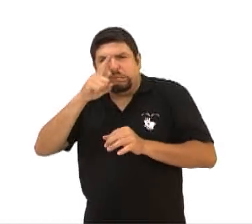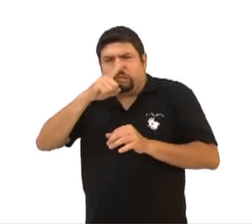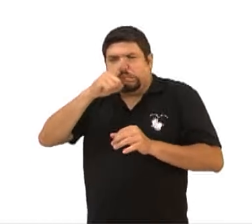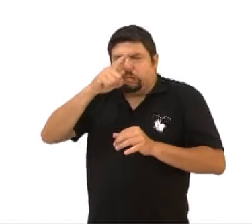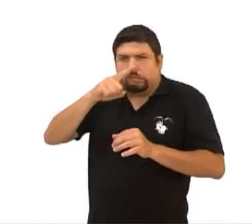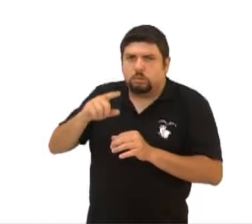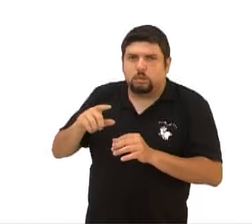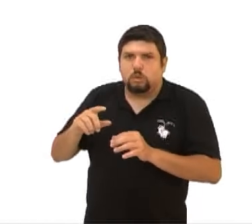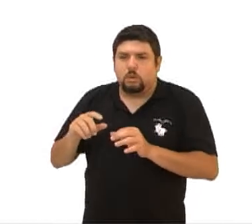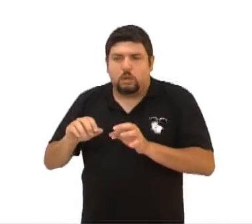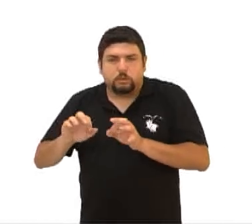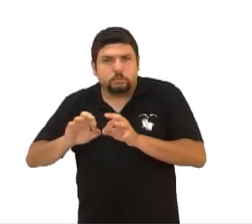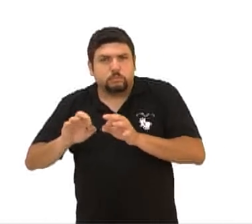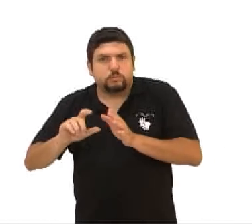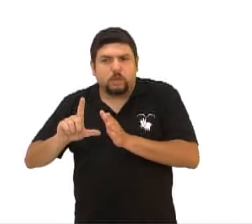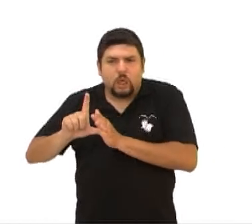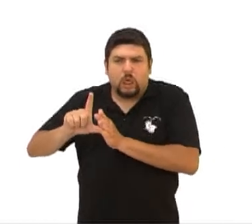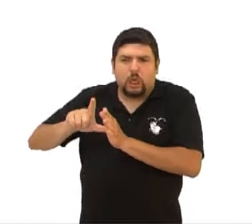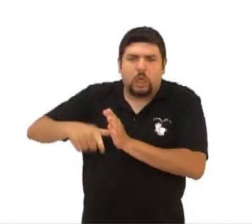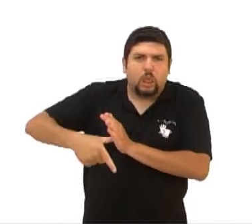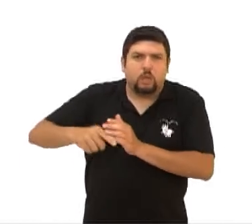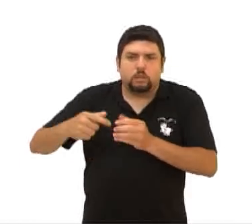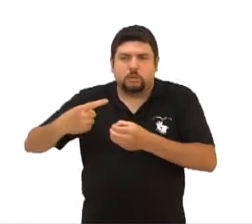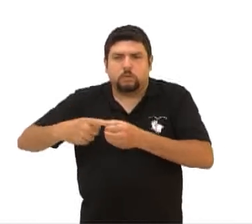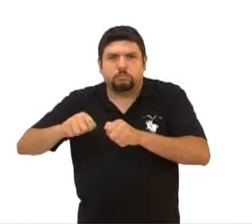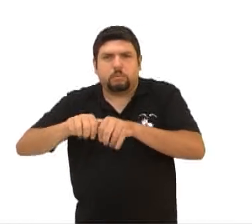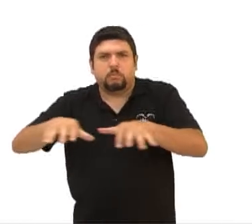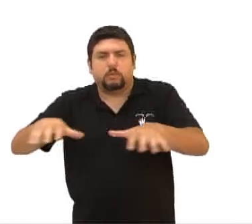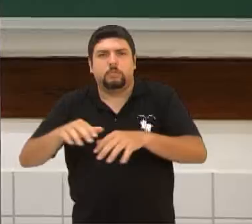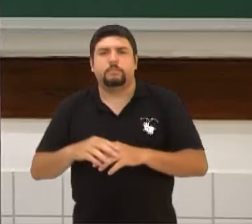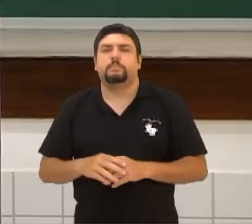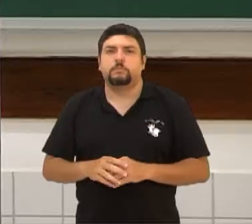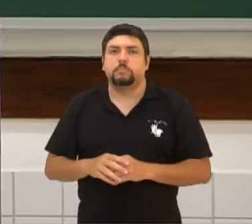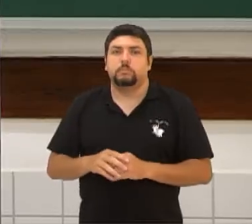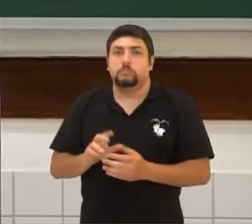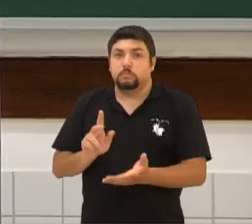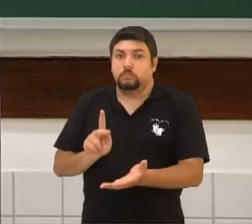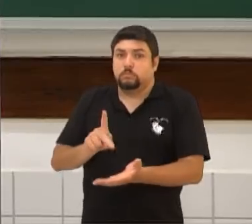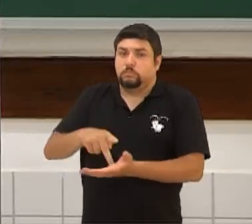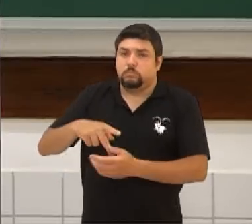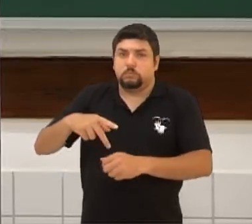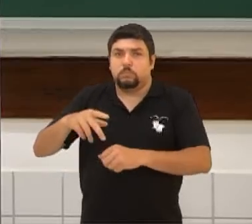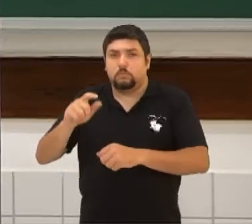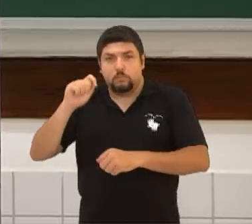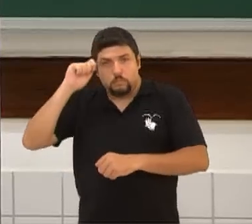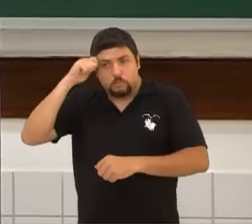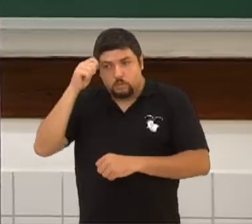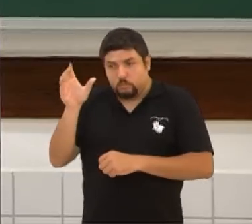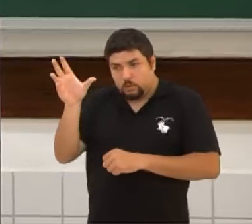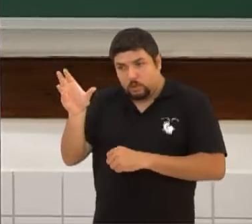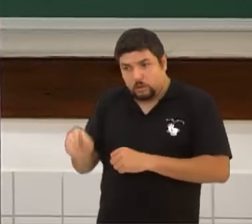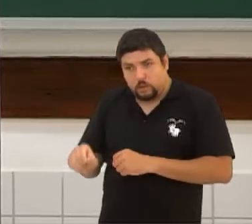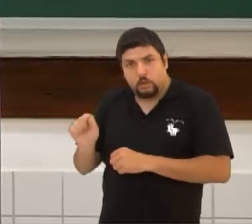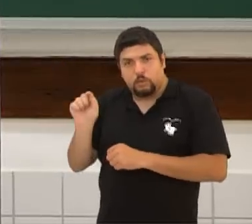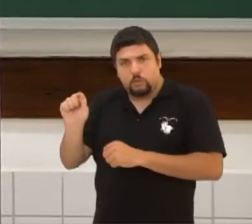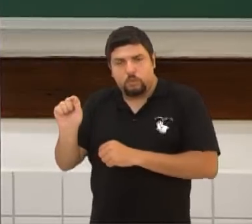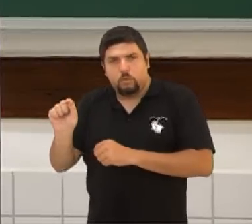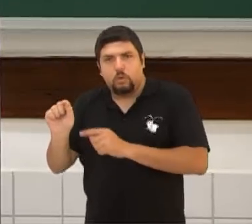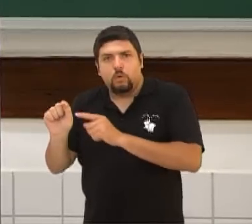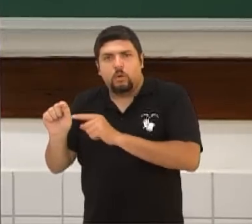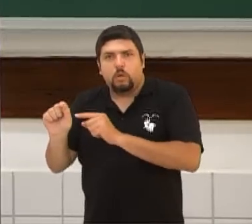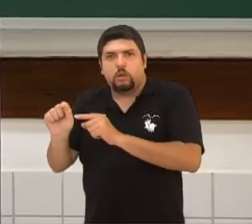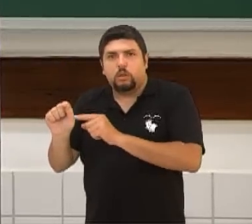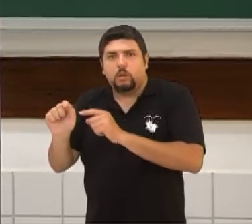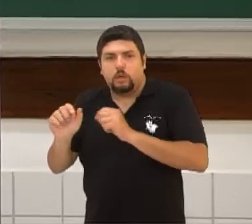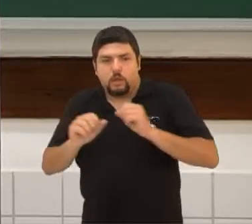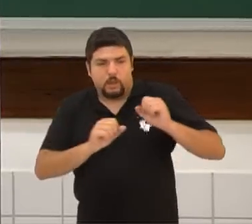urbanização tardia, né, para vocês terem uma ideia, os países africanos estão mais atrasados do que os países que tiveram a sua industrialização